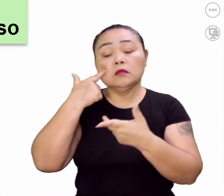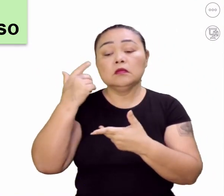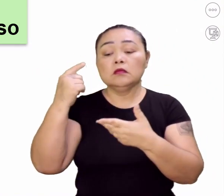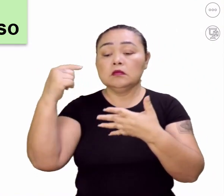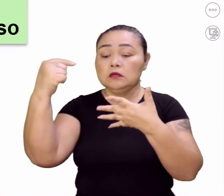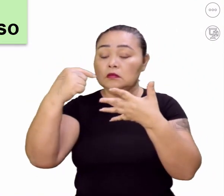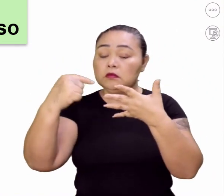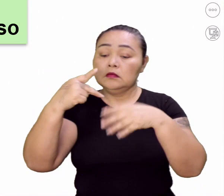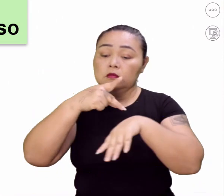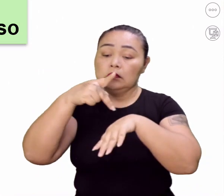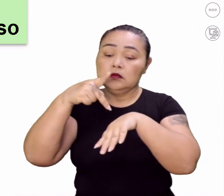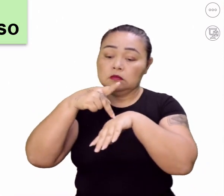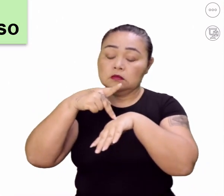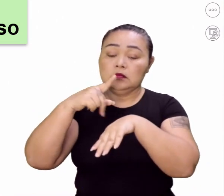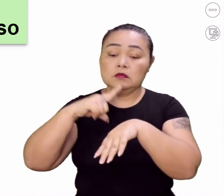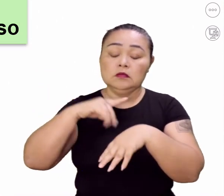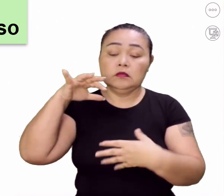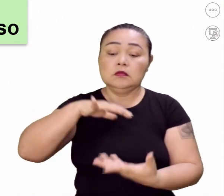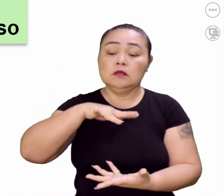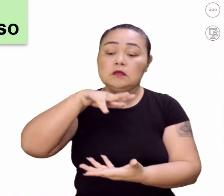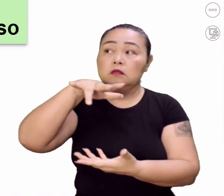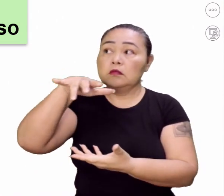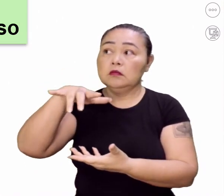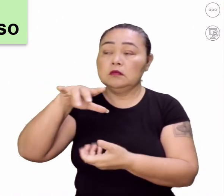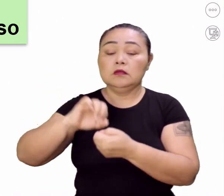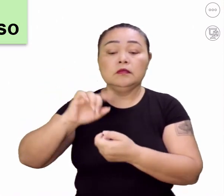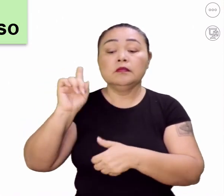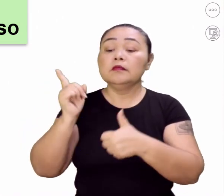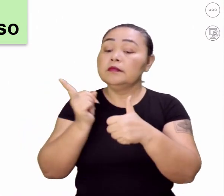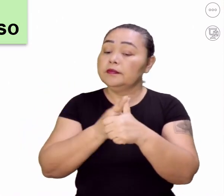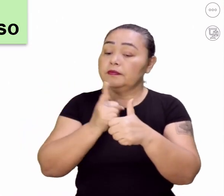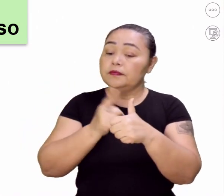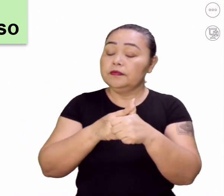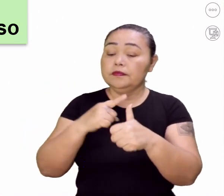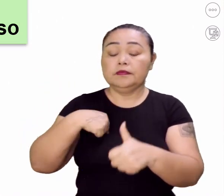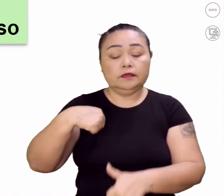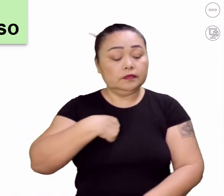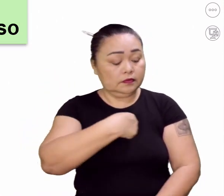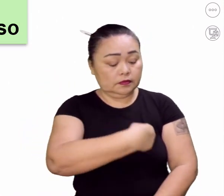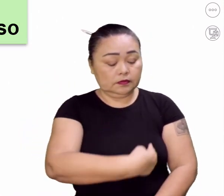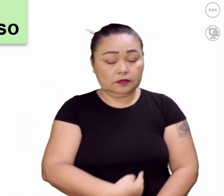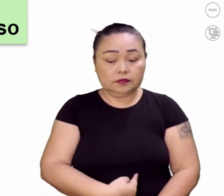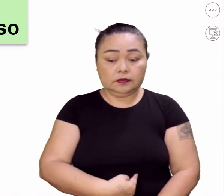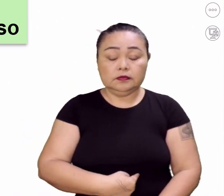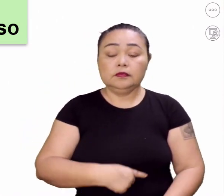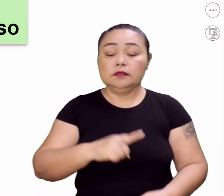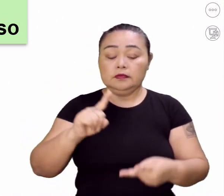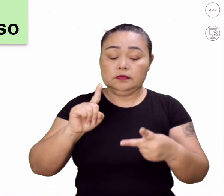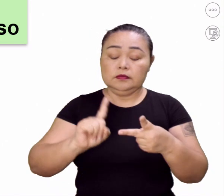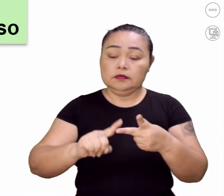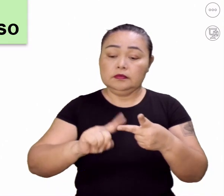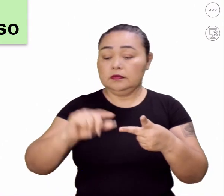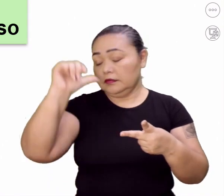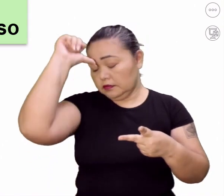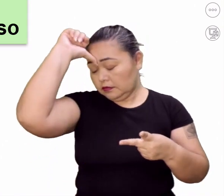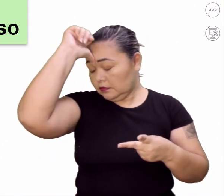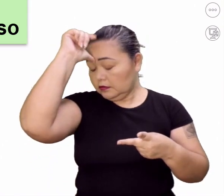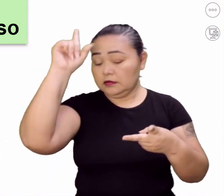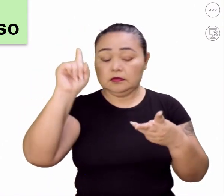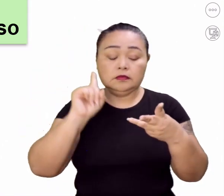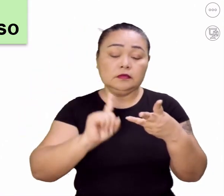principais países populosos da Terra. E em primeiro lugar a gente tem a China, na segunda posição a